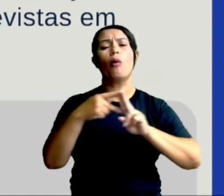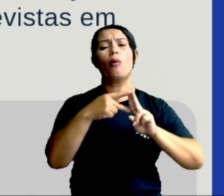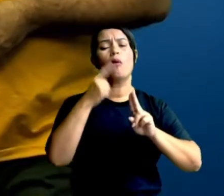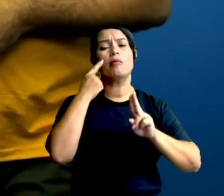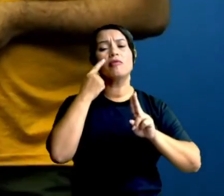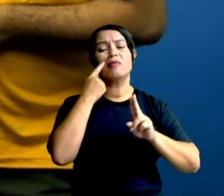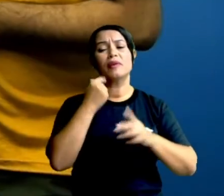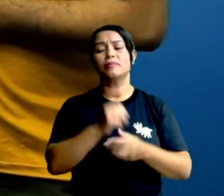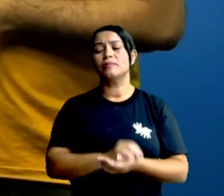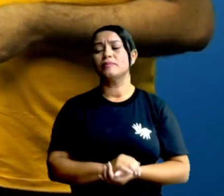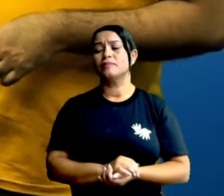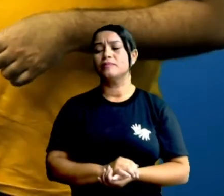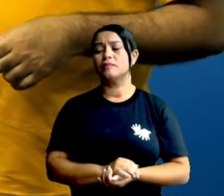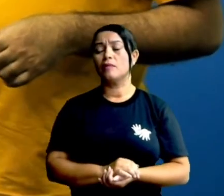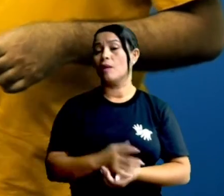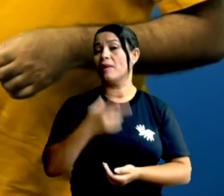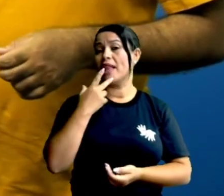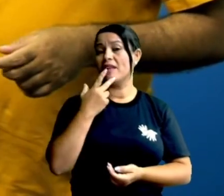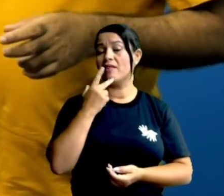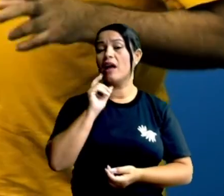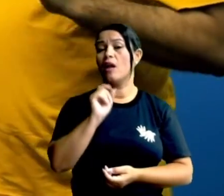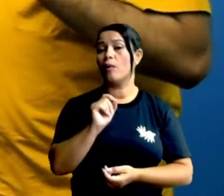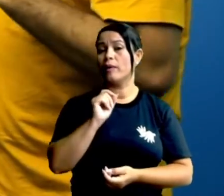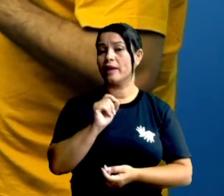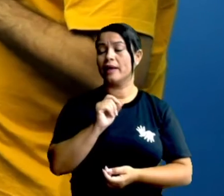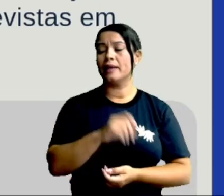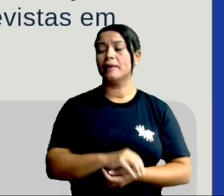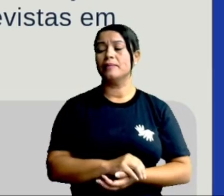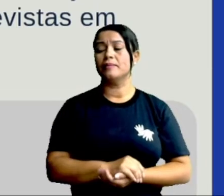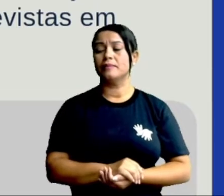ó. Quando ele diz aqui, ó,